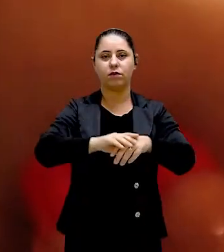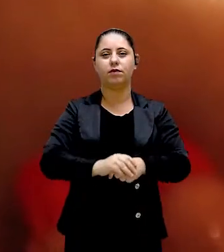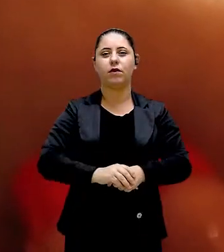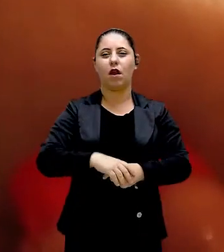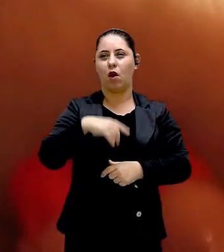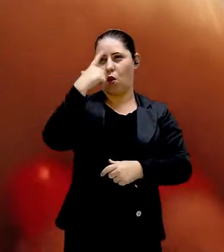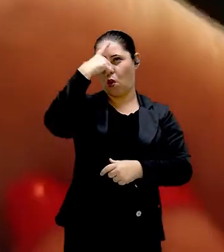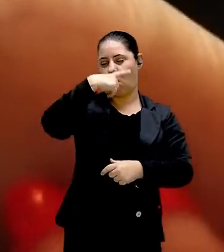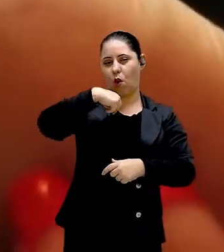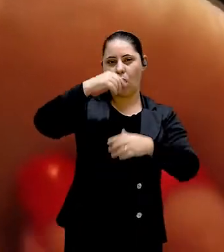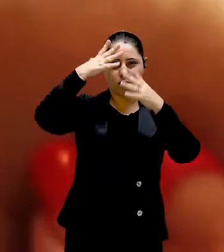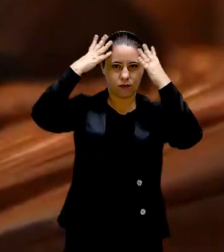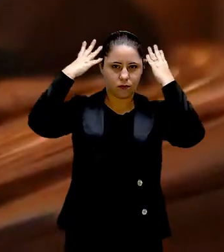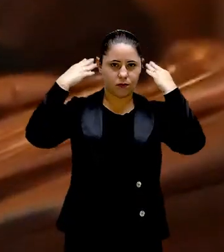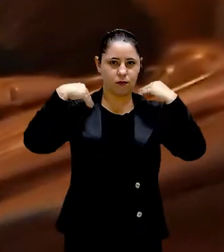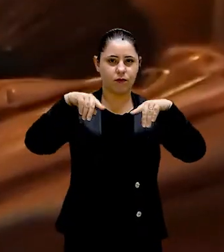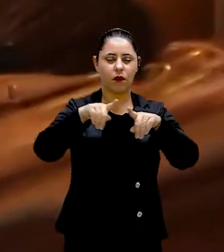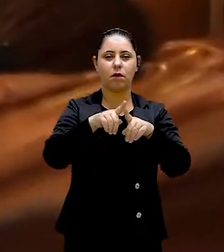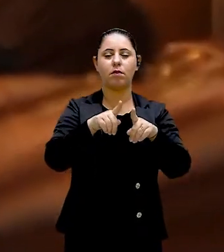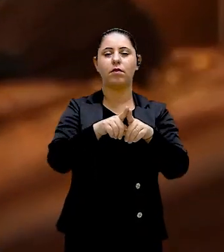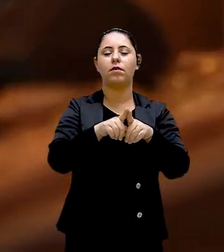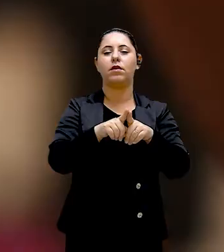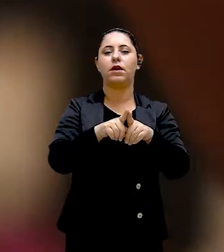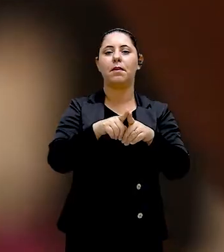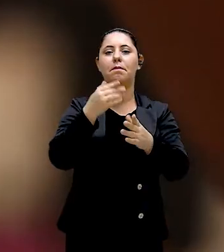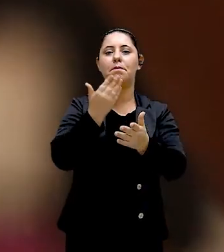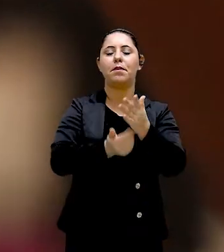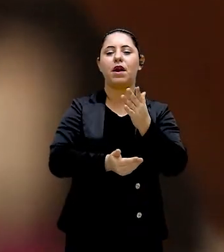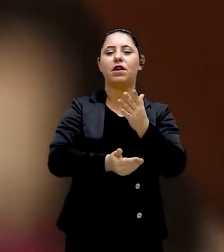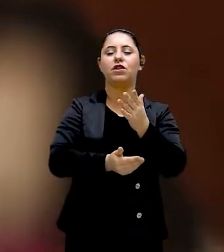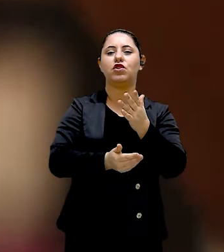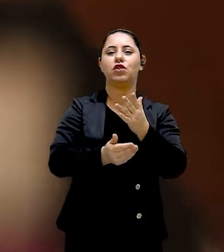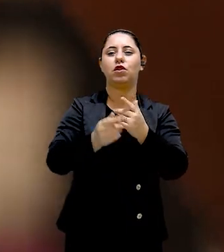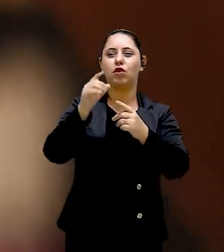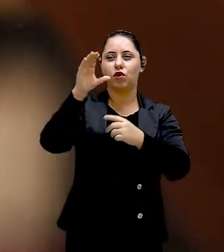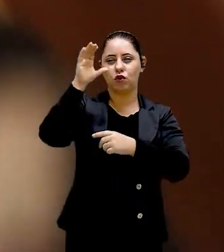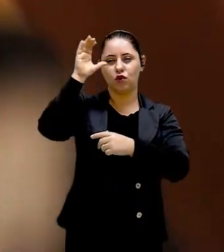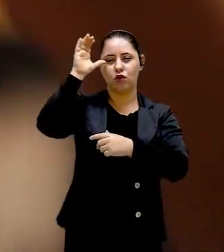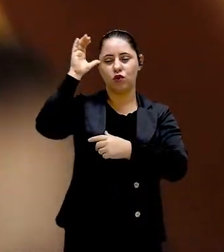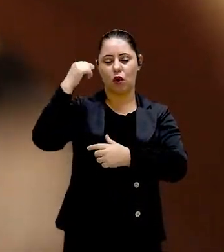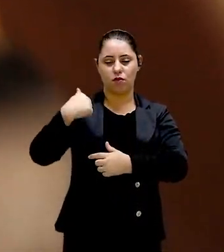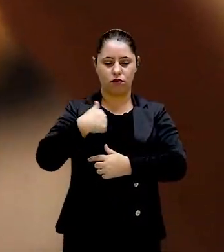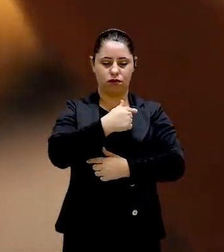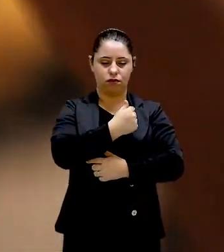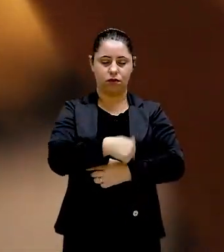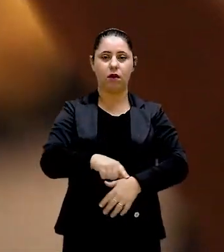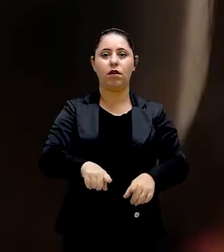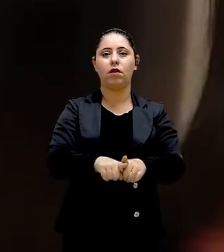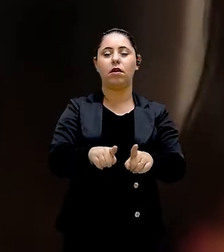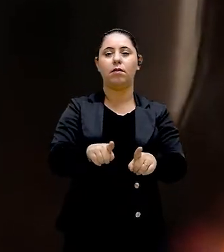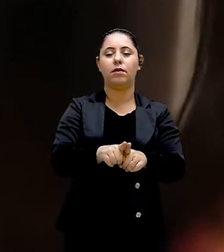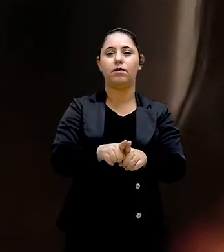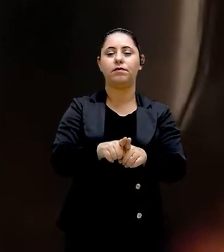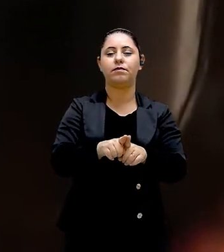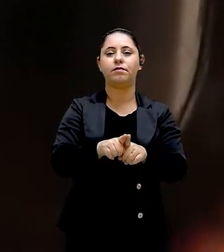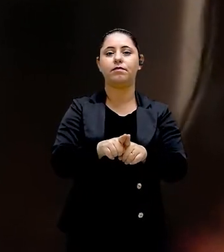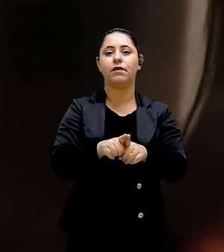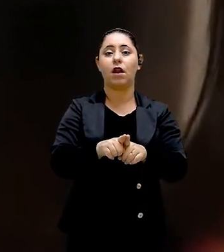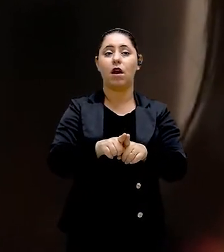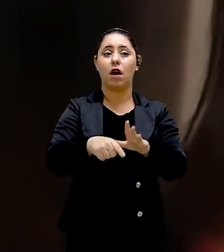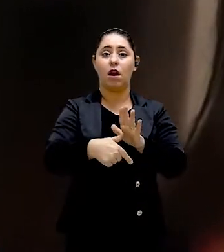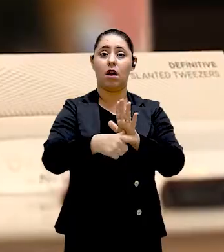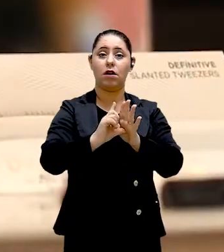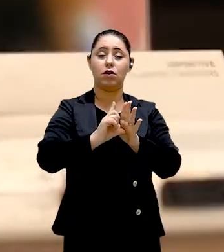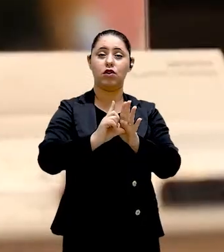cabelo. Perdemos apenas para os americanos, para os chineses e japoneses. Mas, antes de entrarem no mercado,